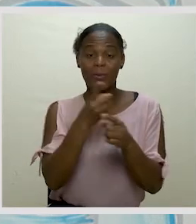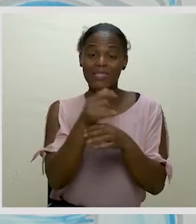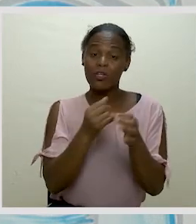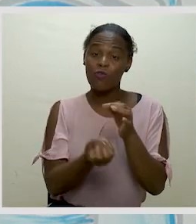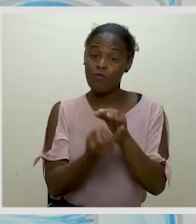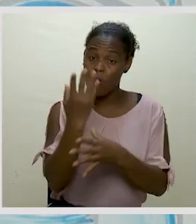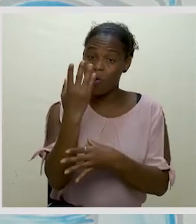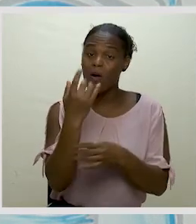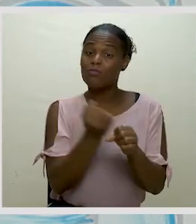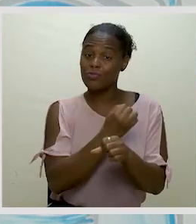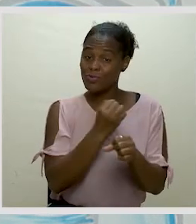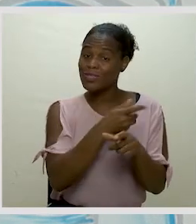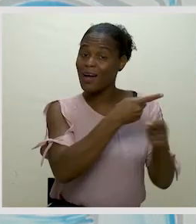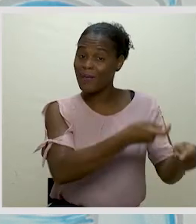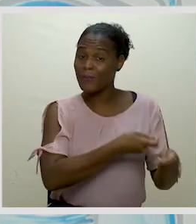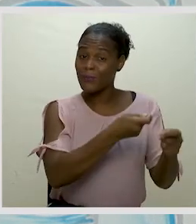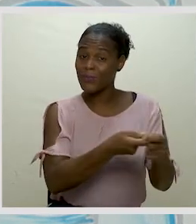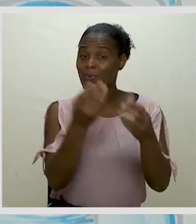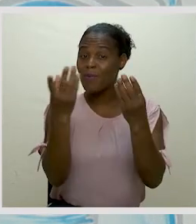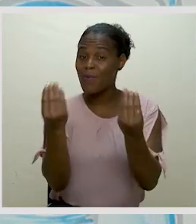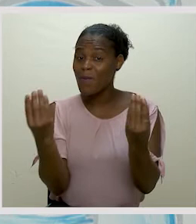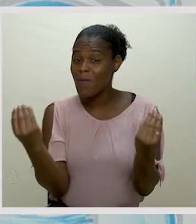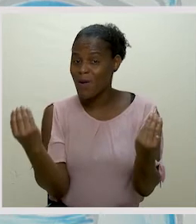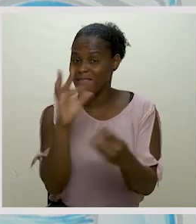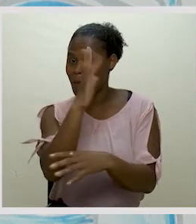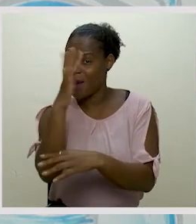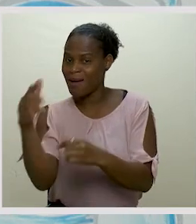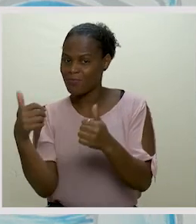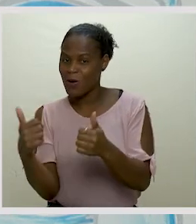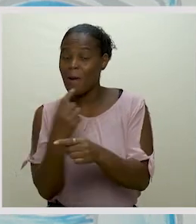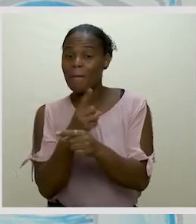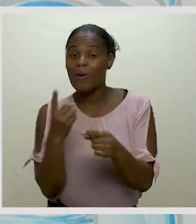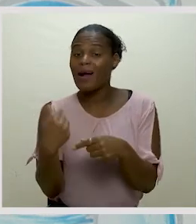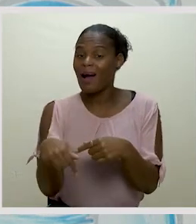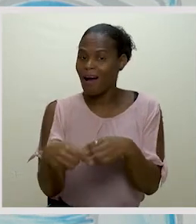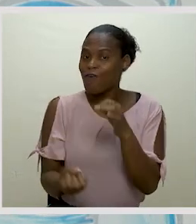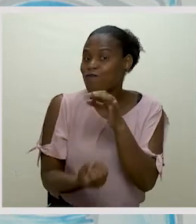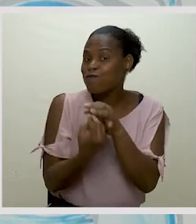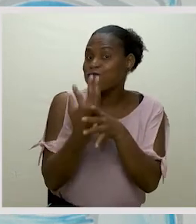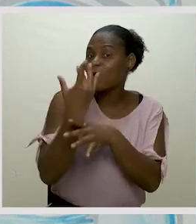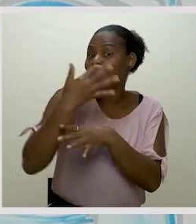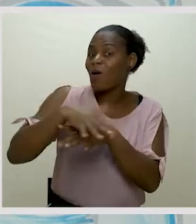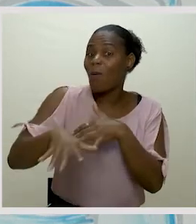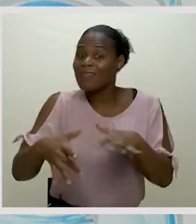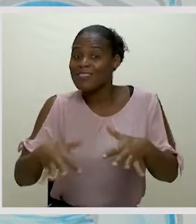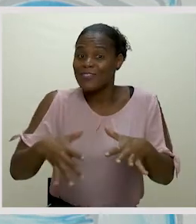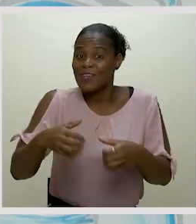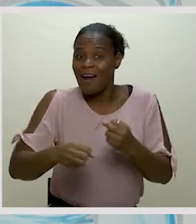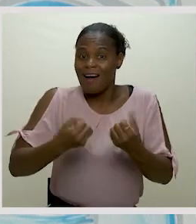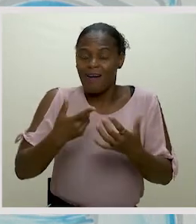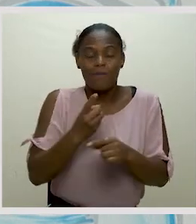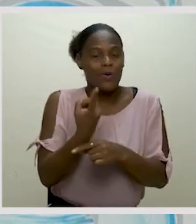Fogo é uma ilha que produz muito. Então, produz muito exatamente por causa da existência do vulcão ativo, exatamente